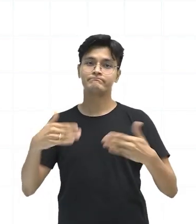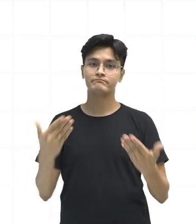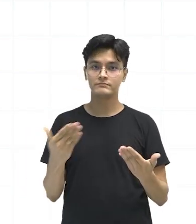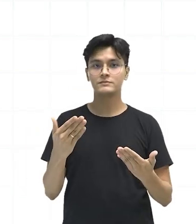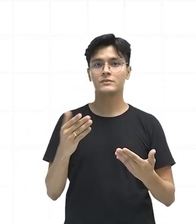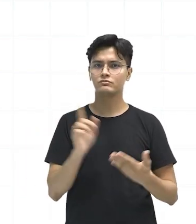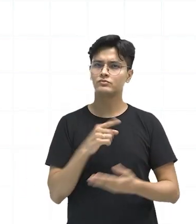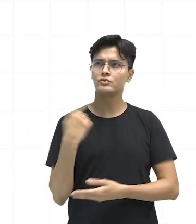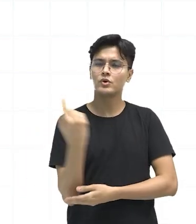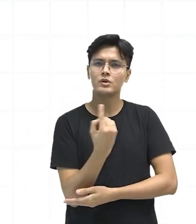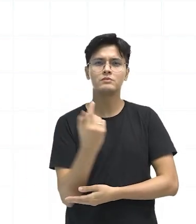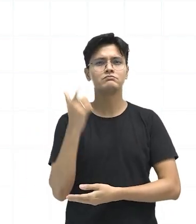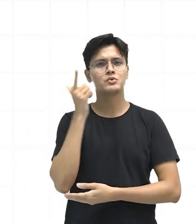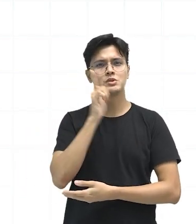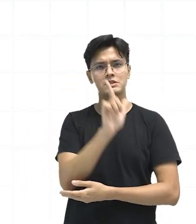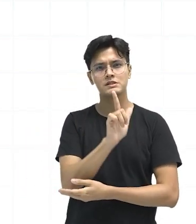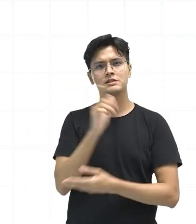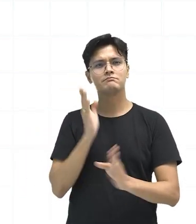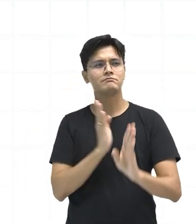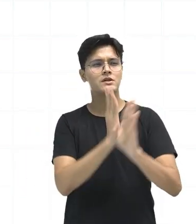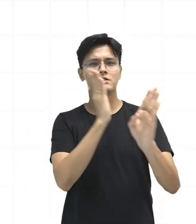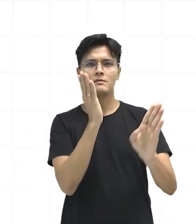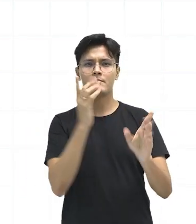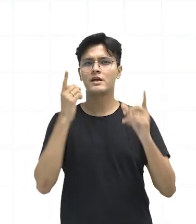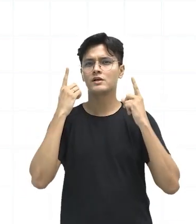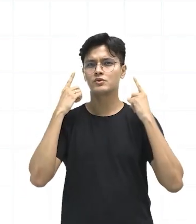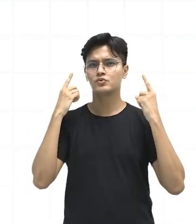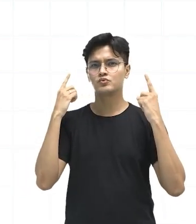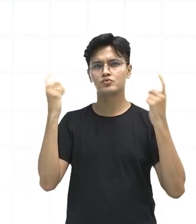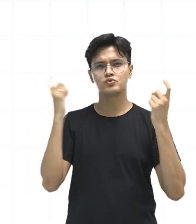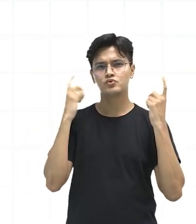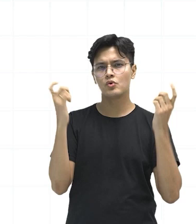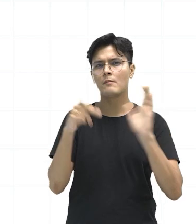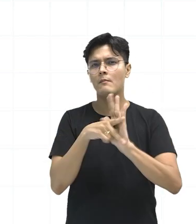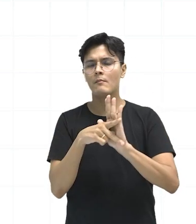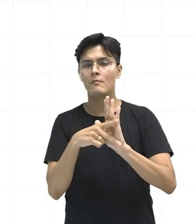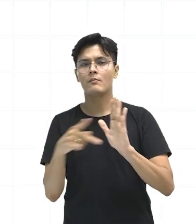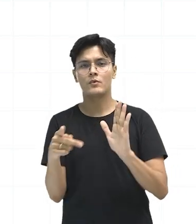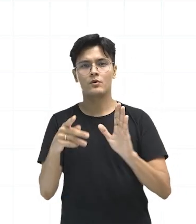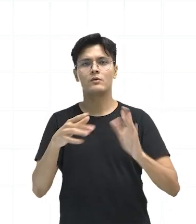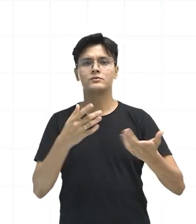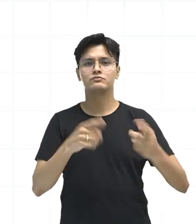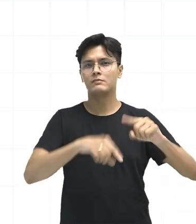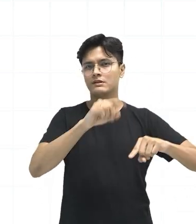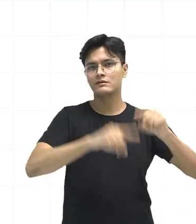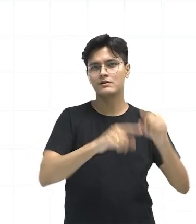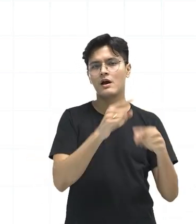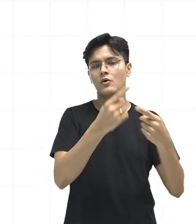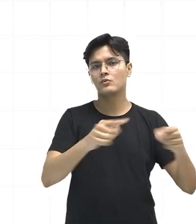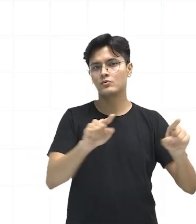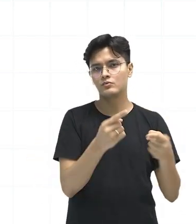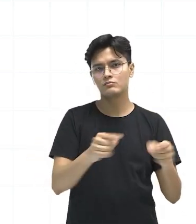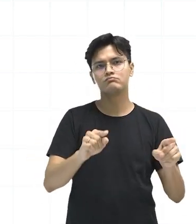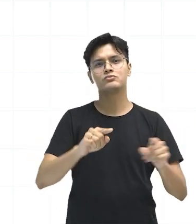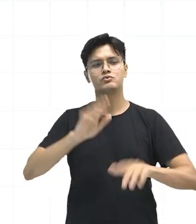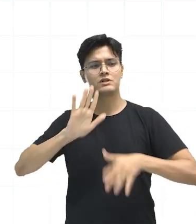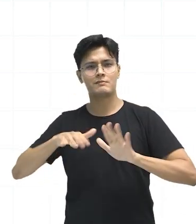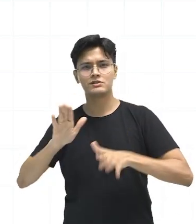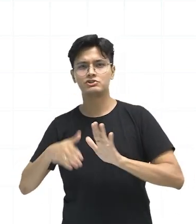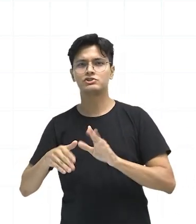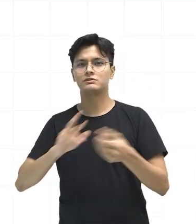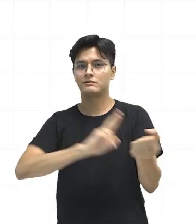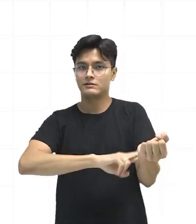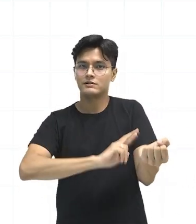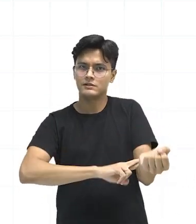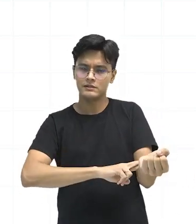musicais, a gente consegue ali identificar o som dos instrumentos, as suas batidas, o seu ritmo, isso é bem